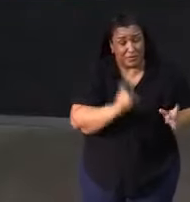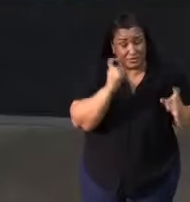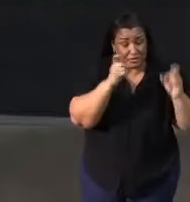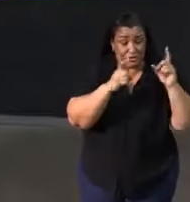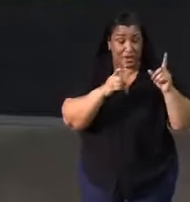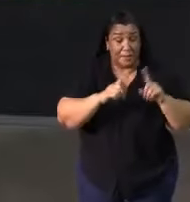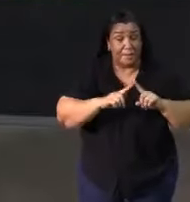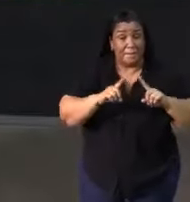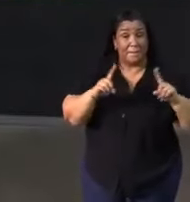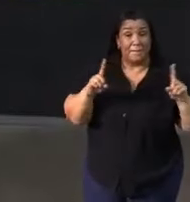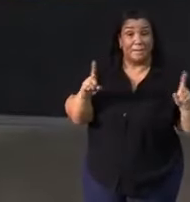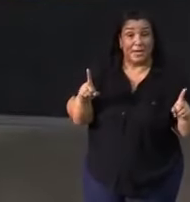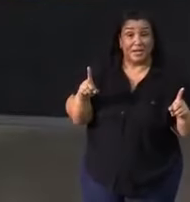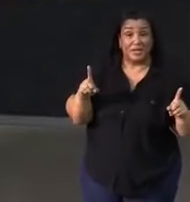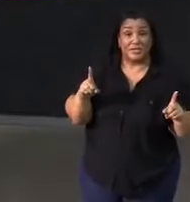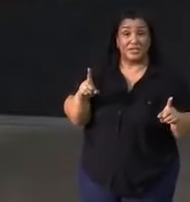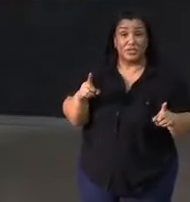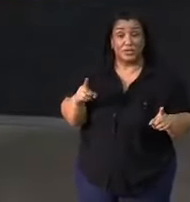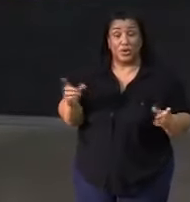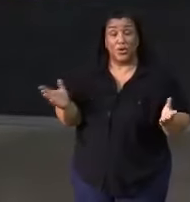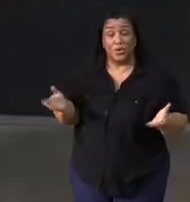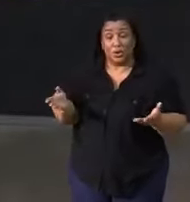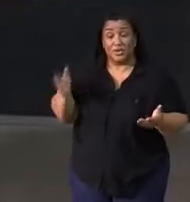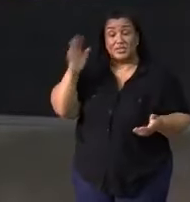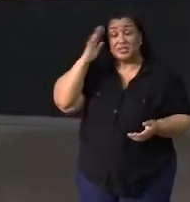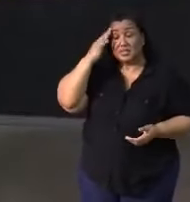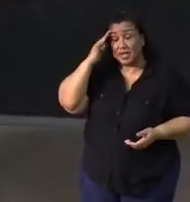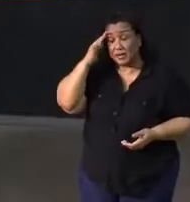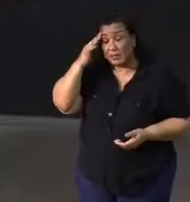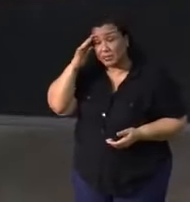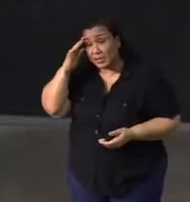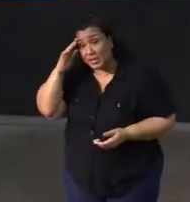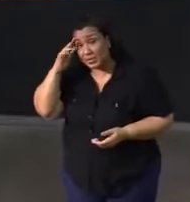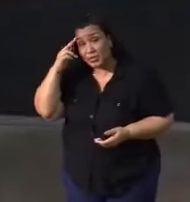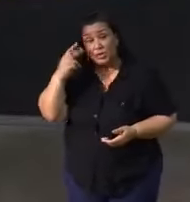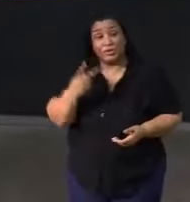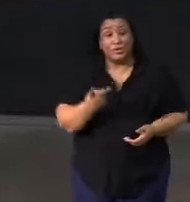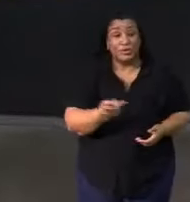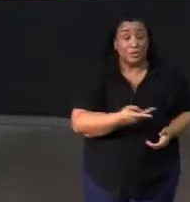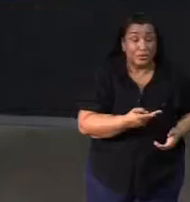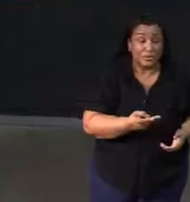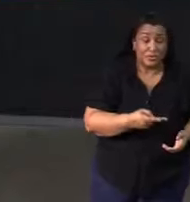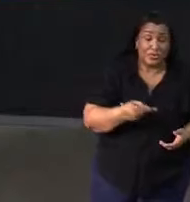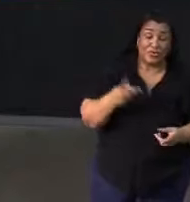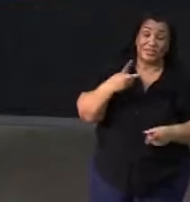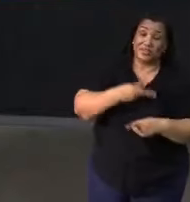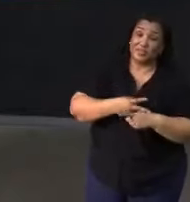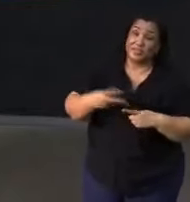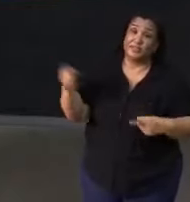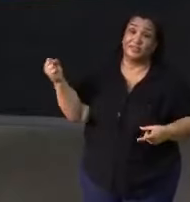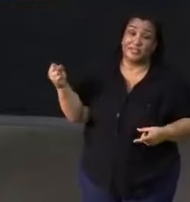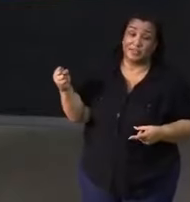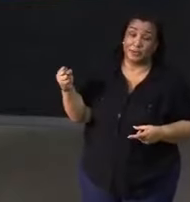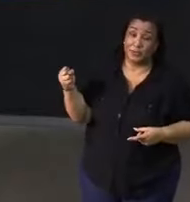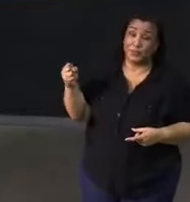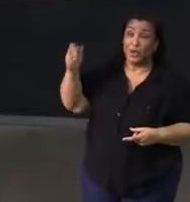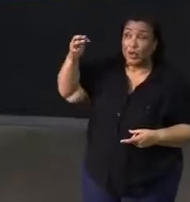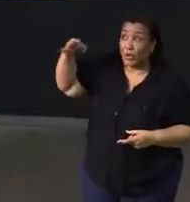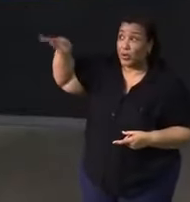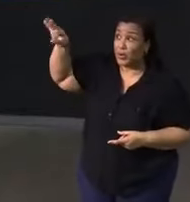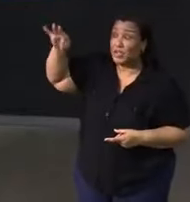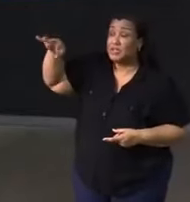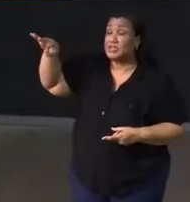nós sabemos que eles venceram. E o mesmo Espírito que estava sobre José, o